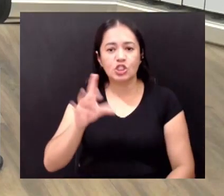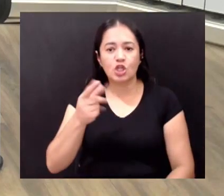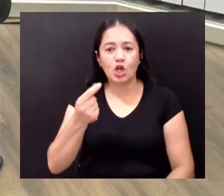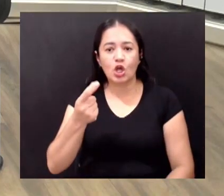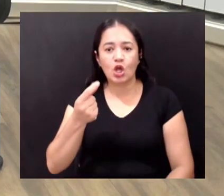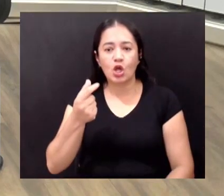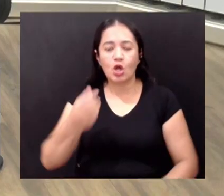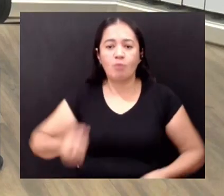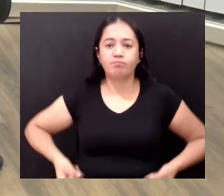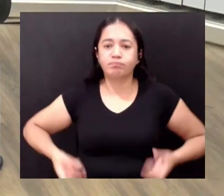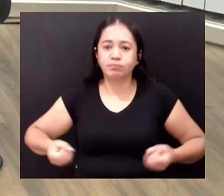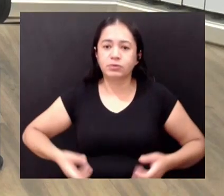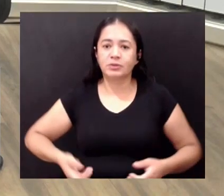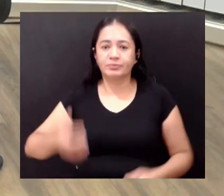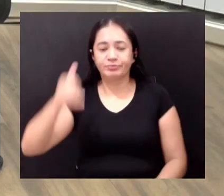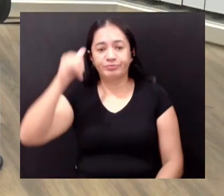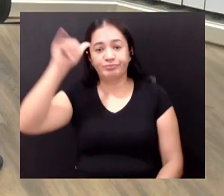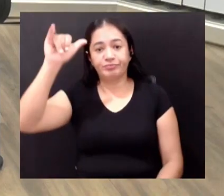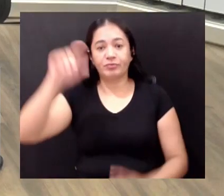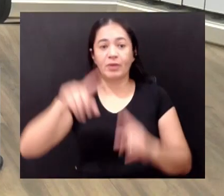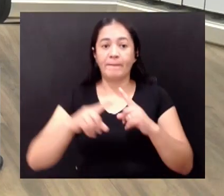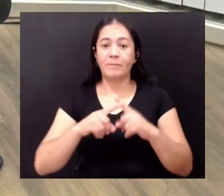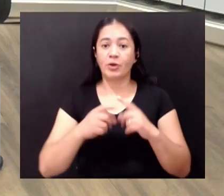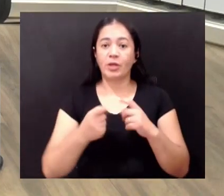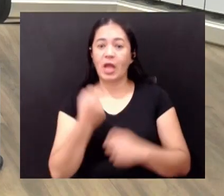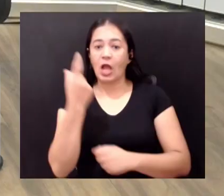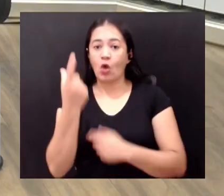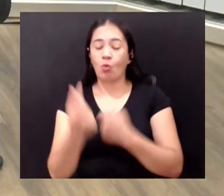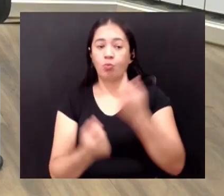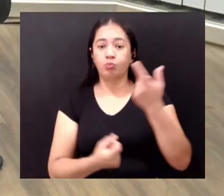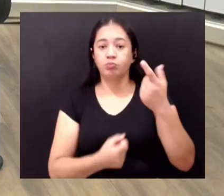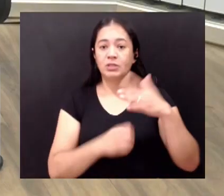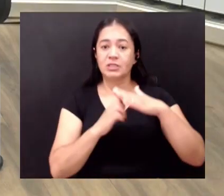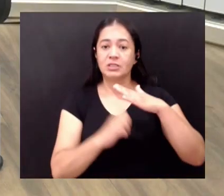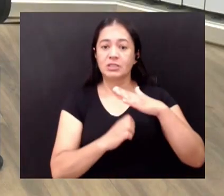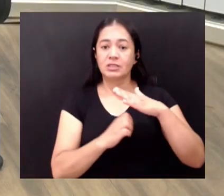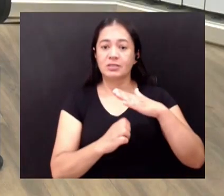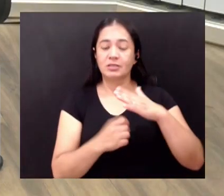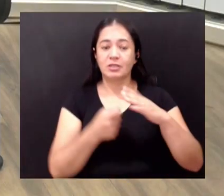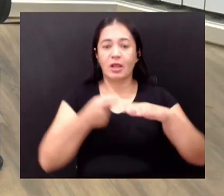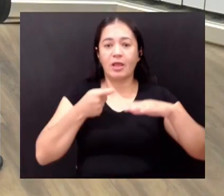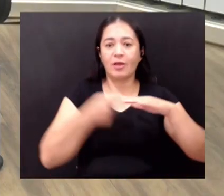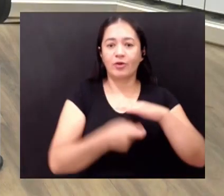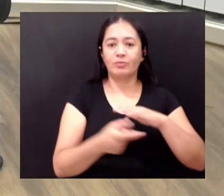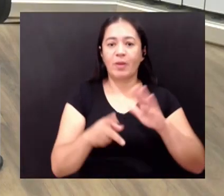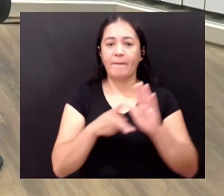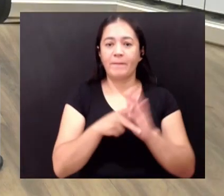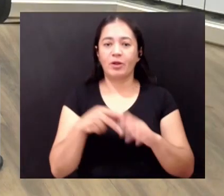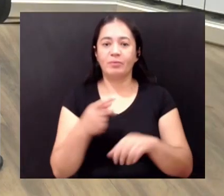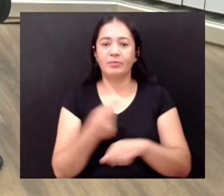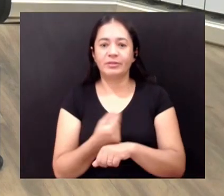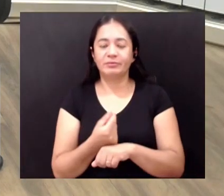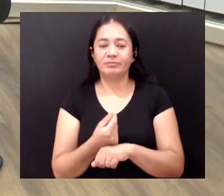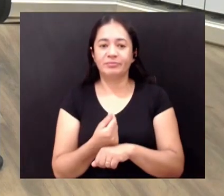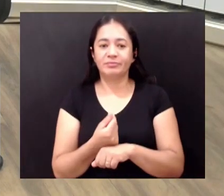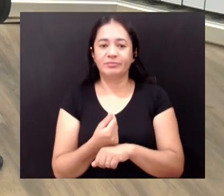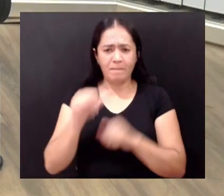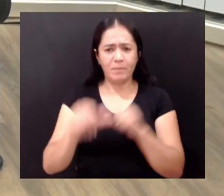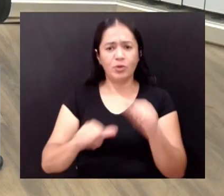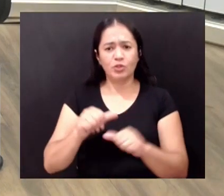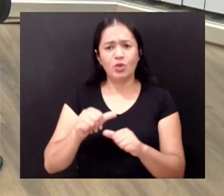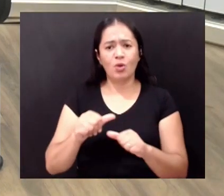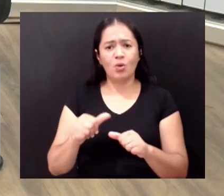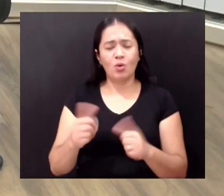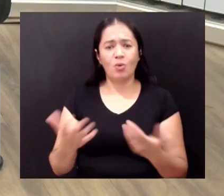que a empresa teve com o funcionário em home office já não é mais vantagem para a empresa? Mudou o cenário?